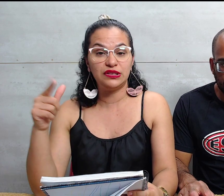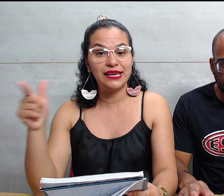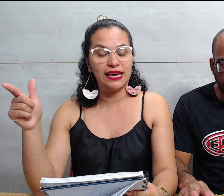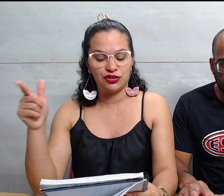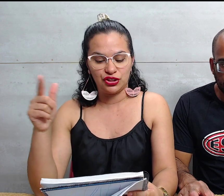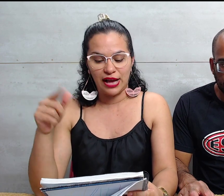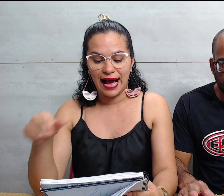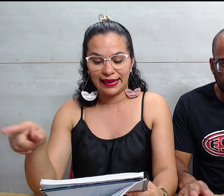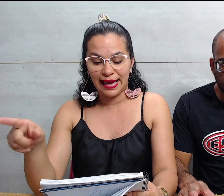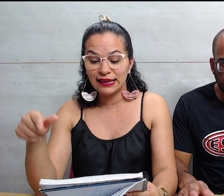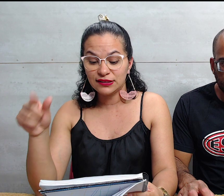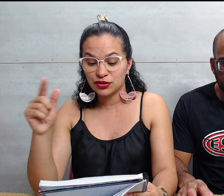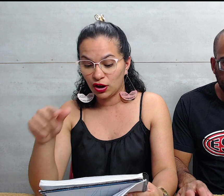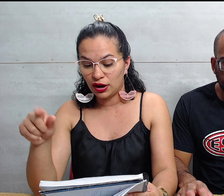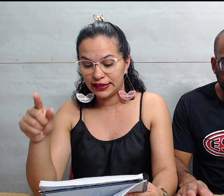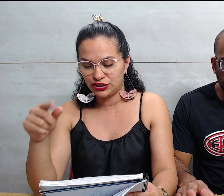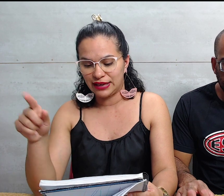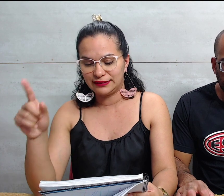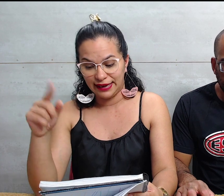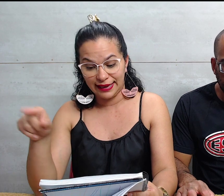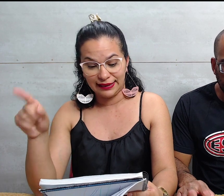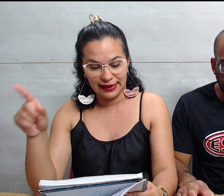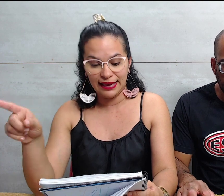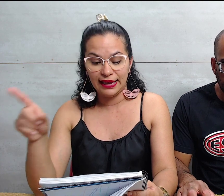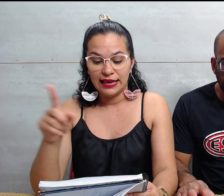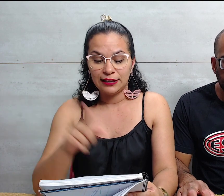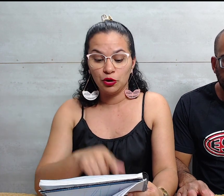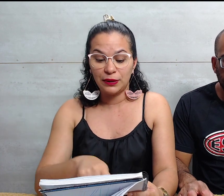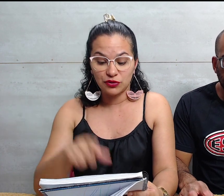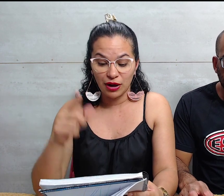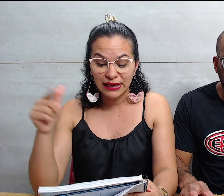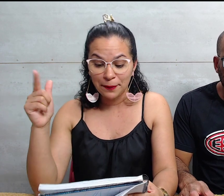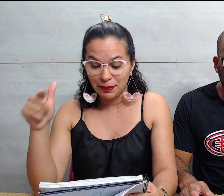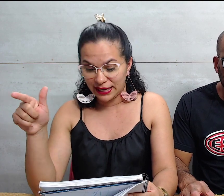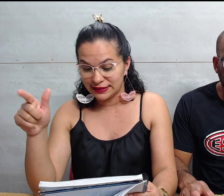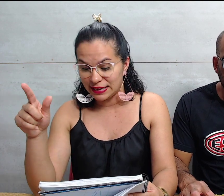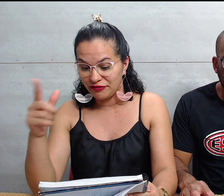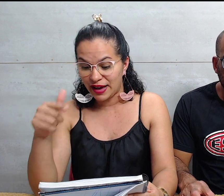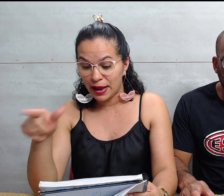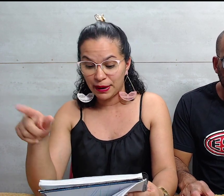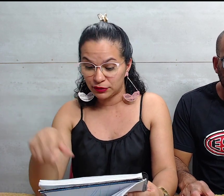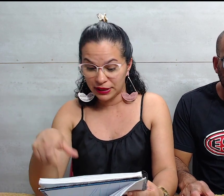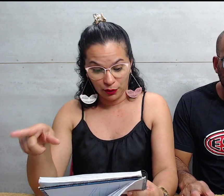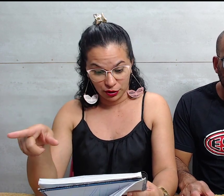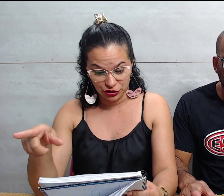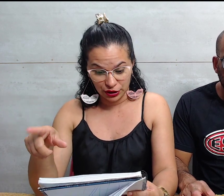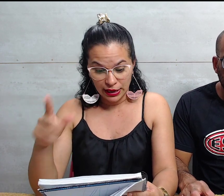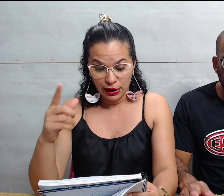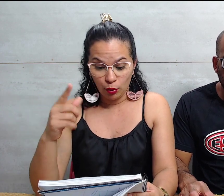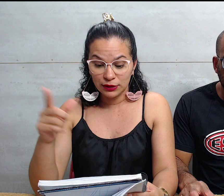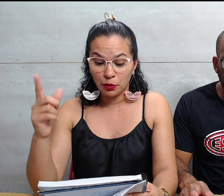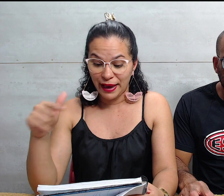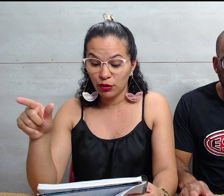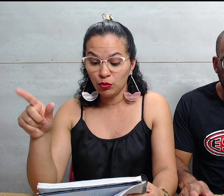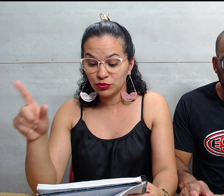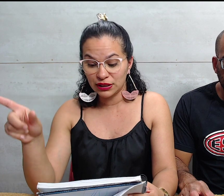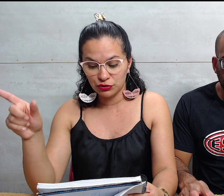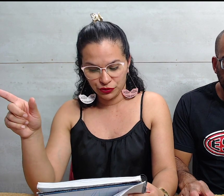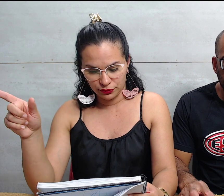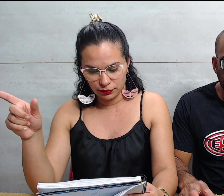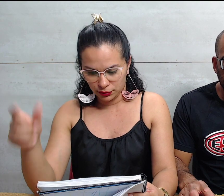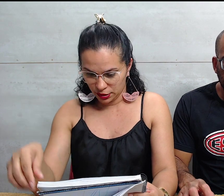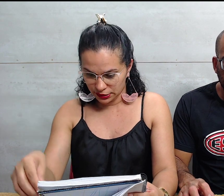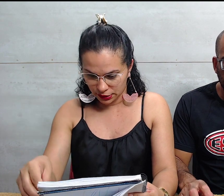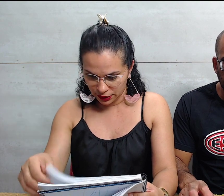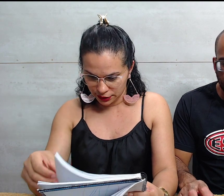diz o seguinte, aquela história de atleta, né, que o pessoal da imprensa vai para o deboche. Quando pega um bundão